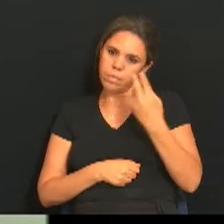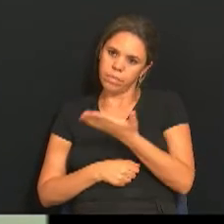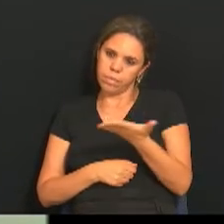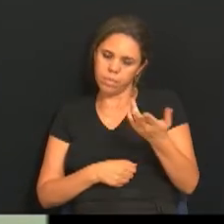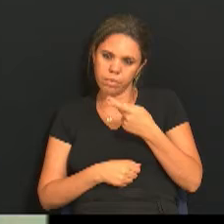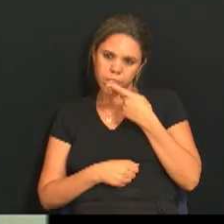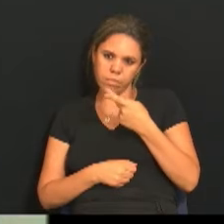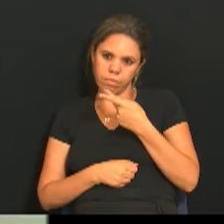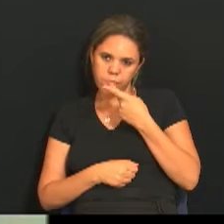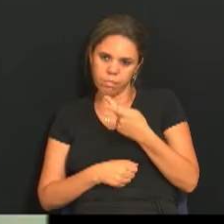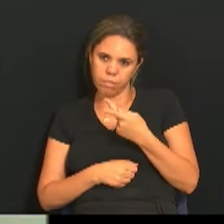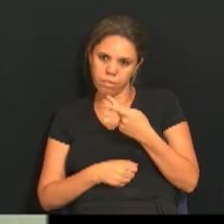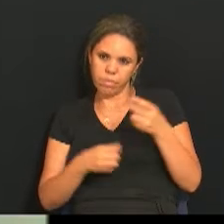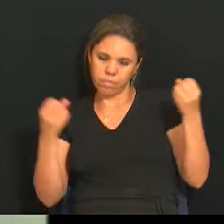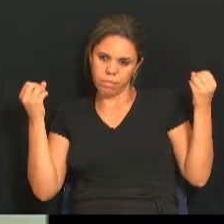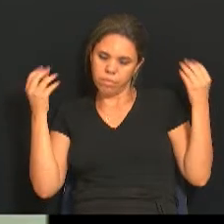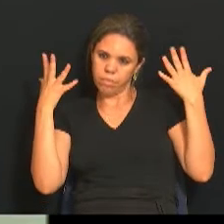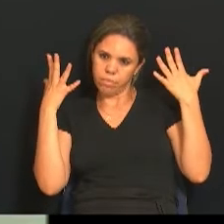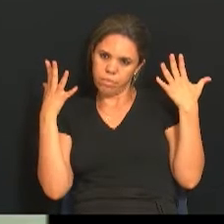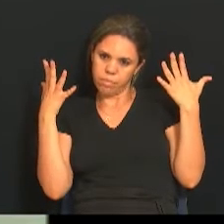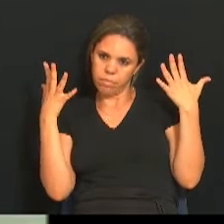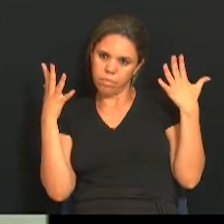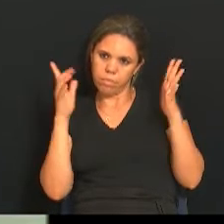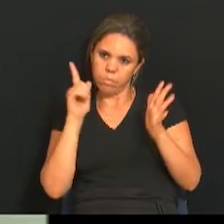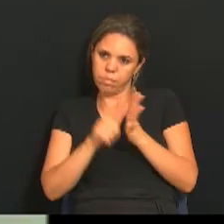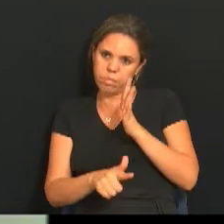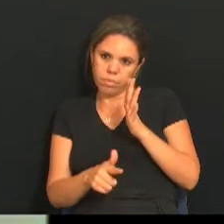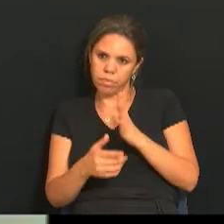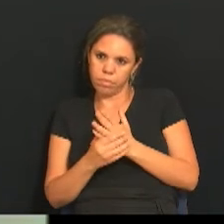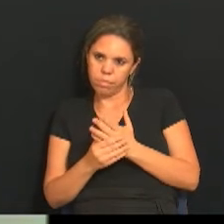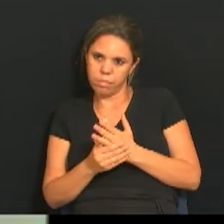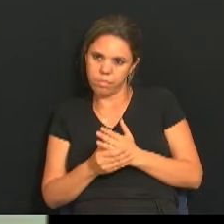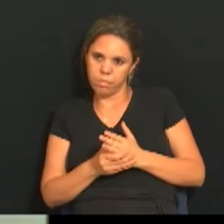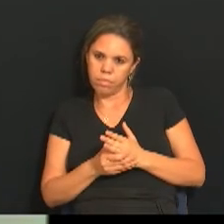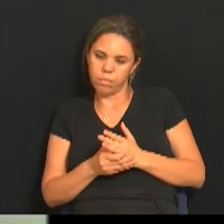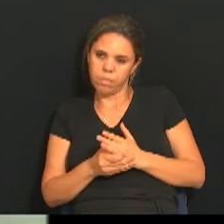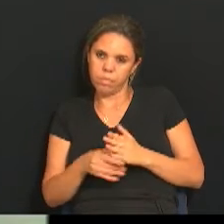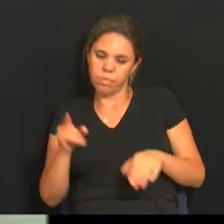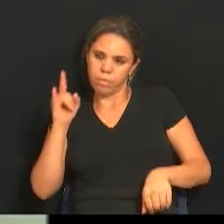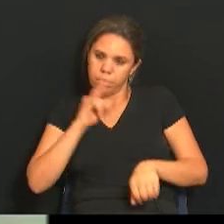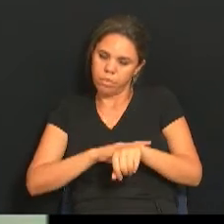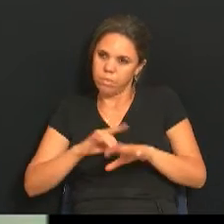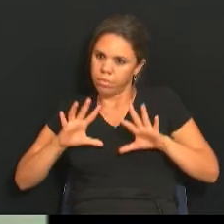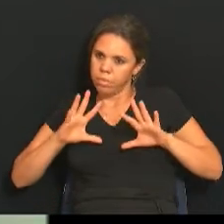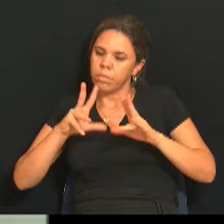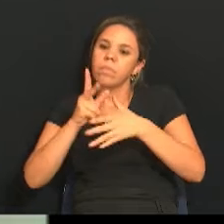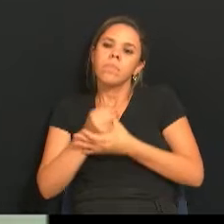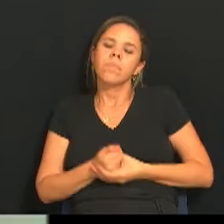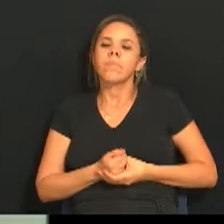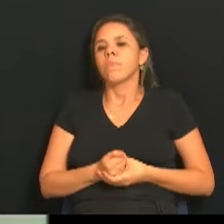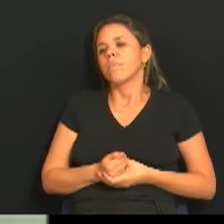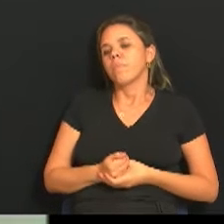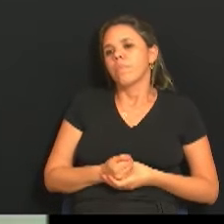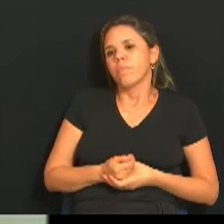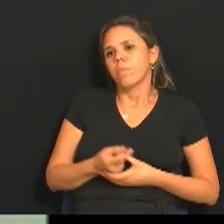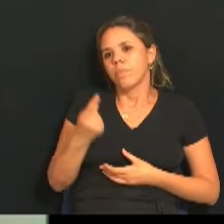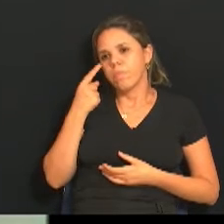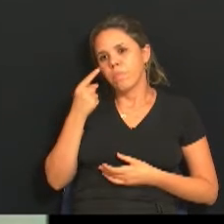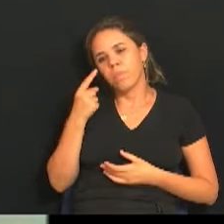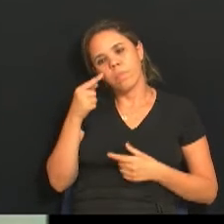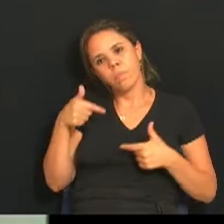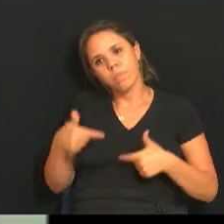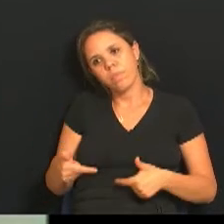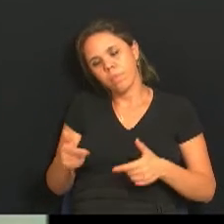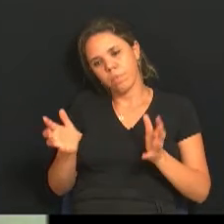que a questão da iluminação, da limpeza, do acesso ao banheiro, tudo isso a gente olha como uma ação do